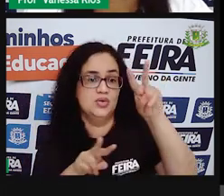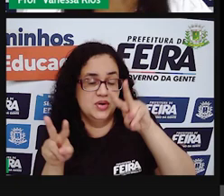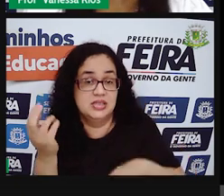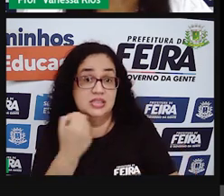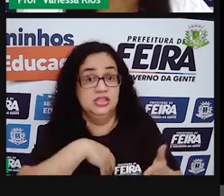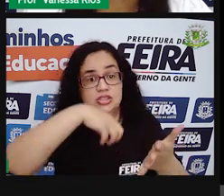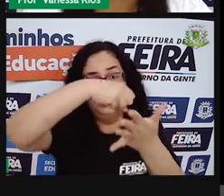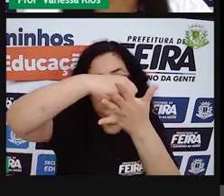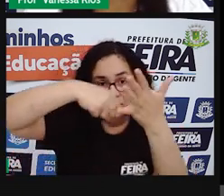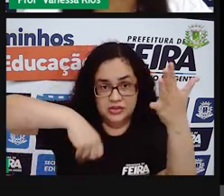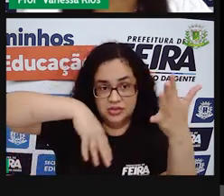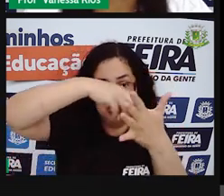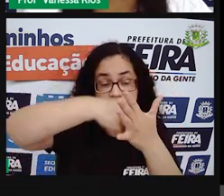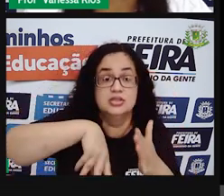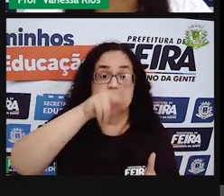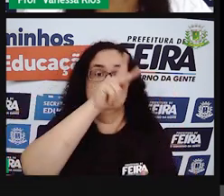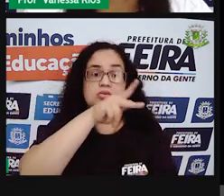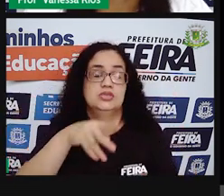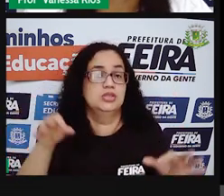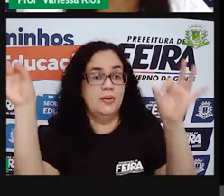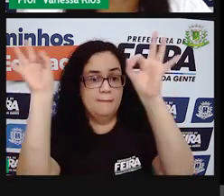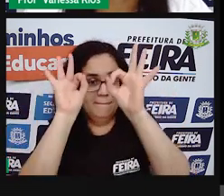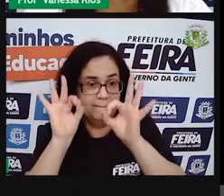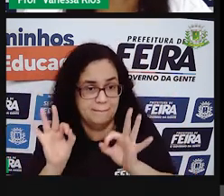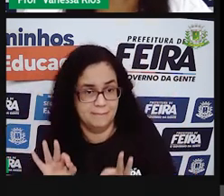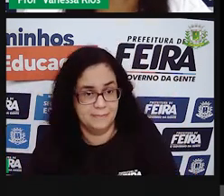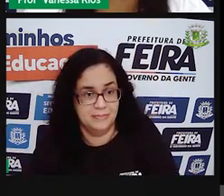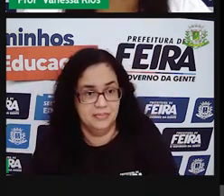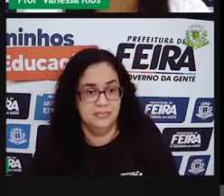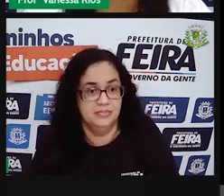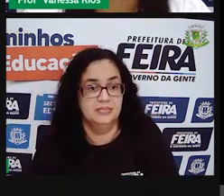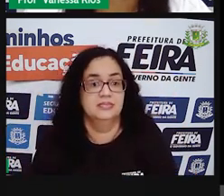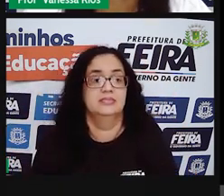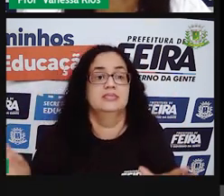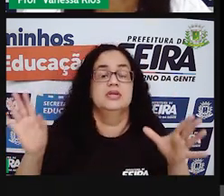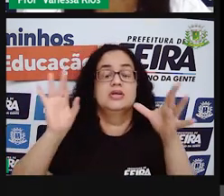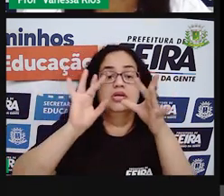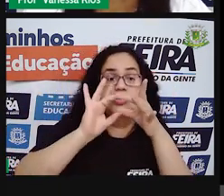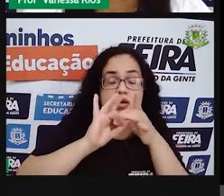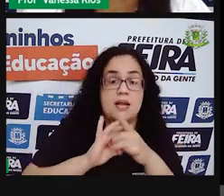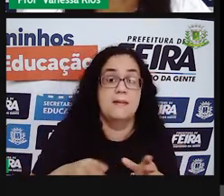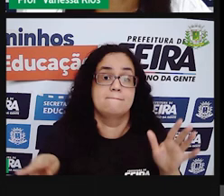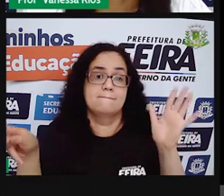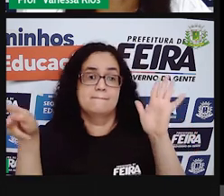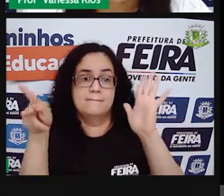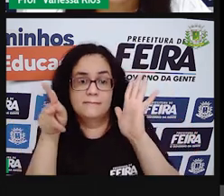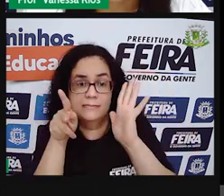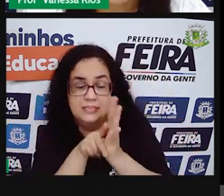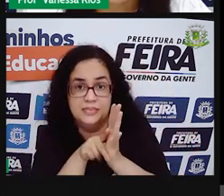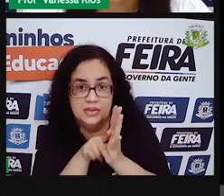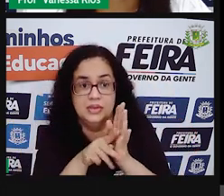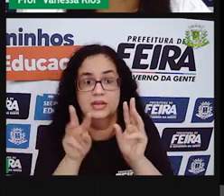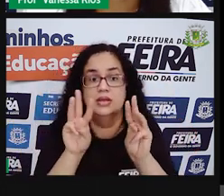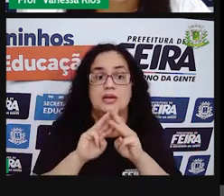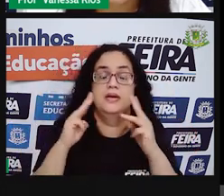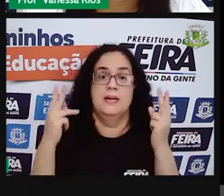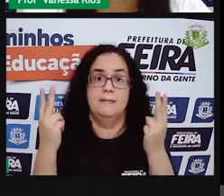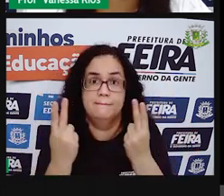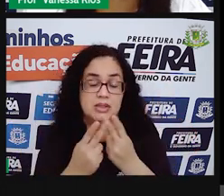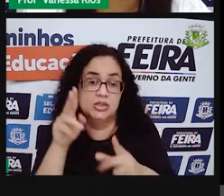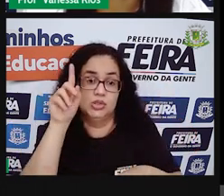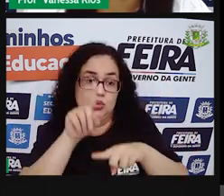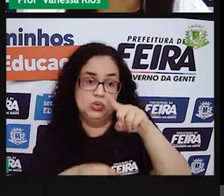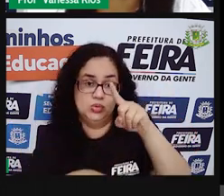as atividades que sua pró preparou, seu professor preparou, né? Relacionado aí às propriedades da matéria, dos